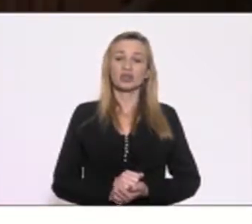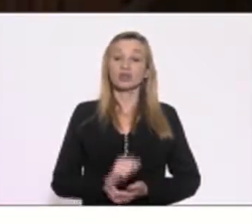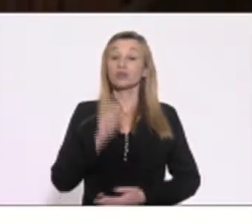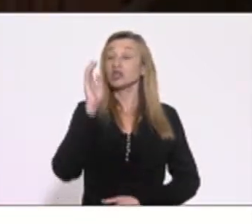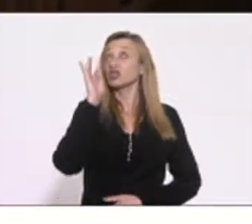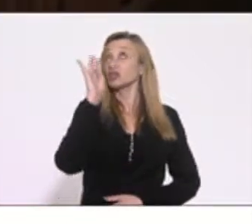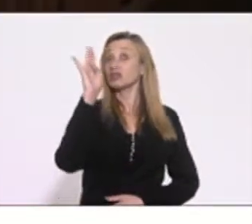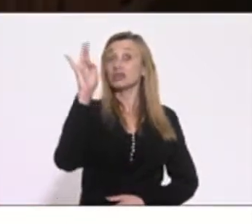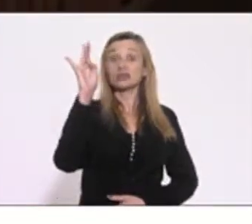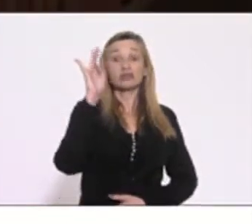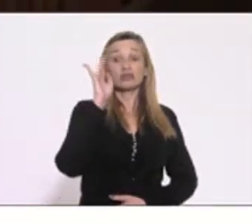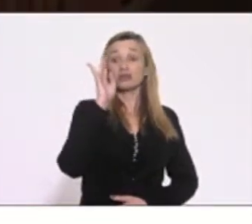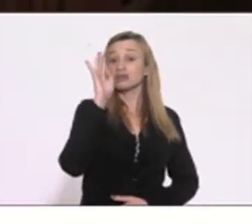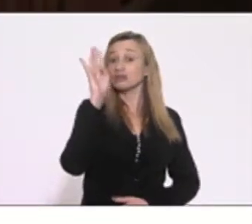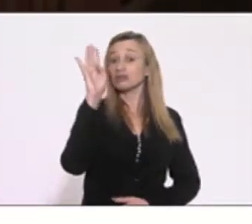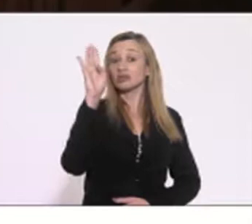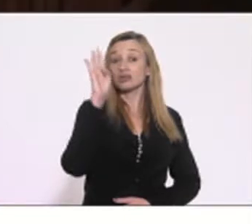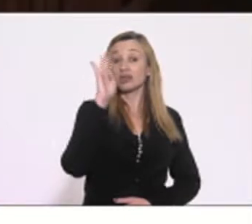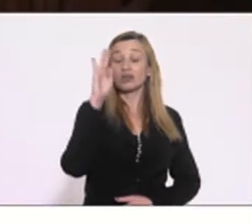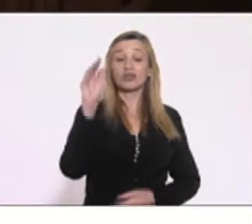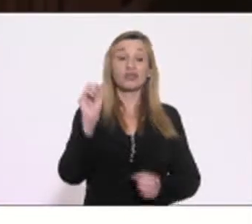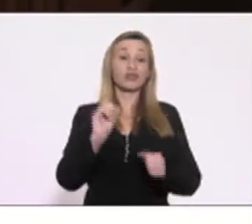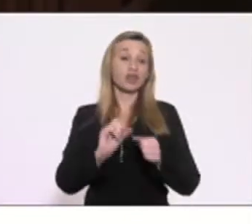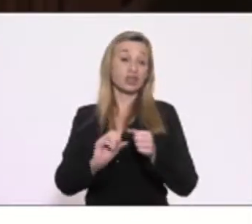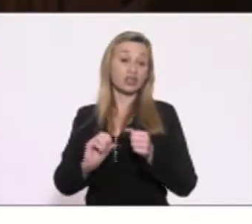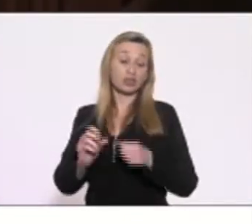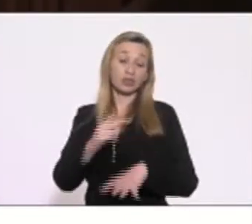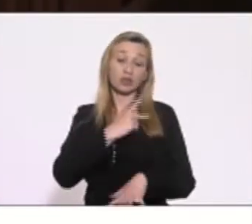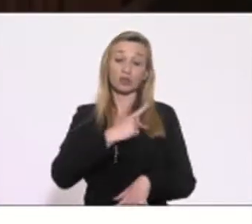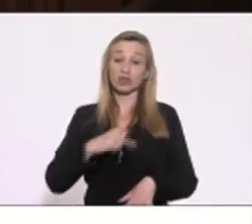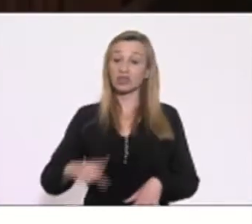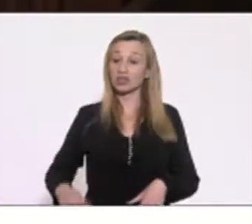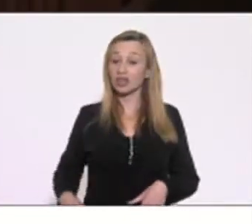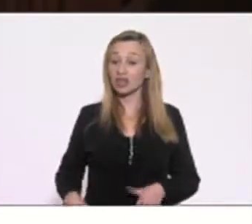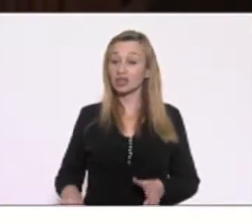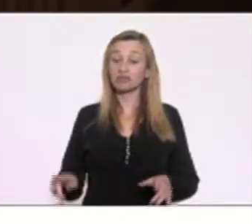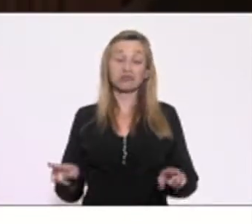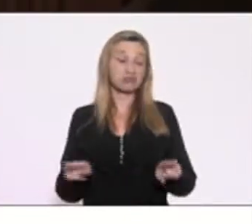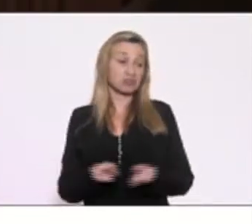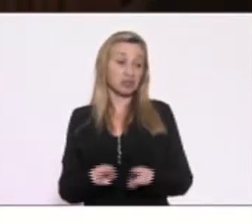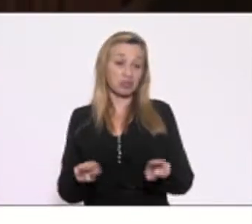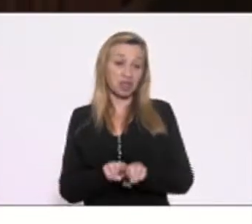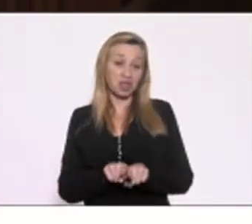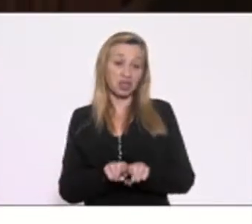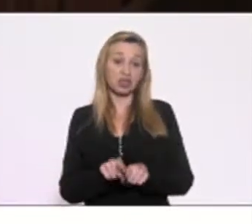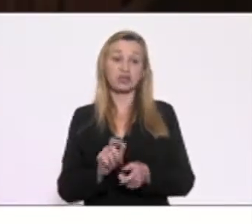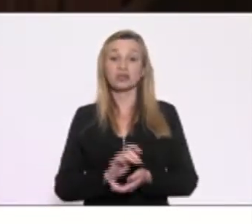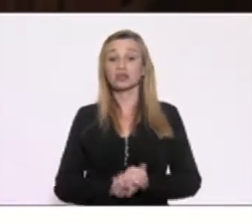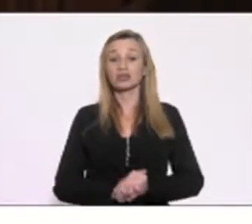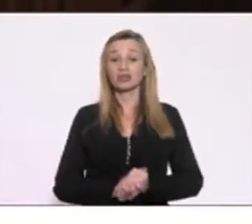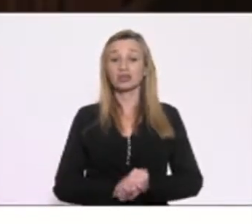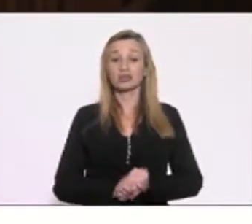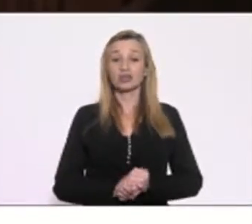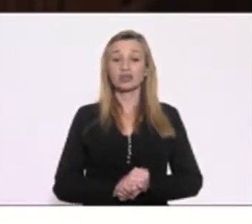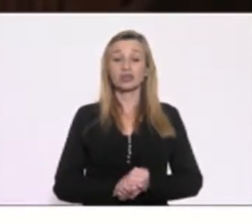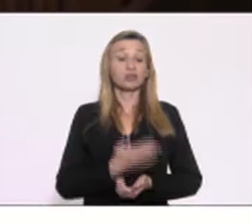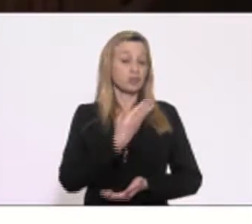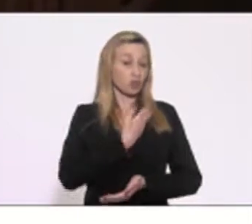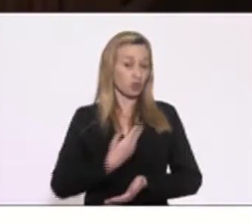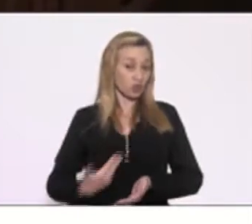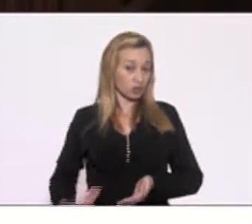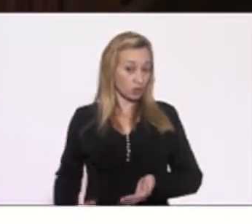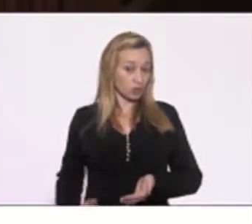fantasiosas feitas pelo presidente, nem tampouco pelo